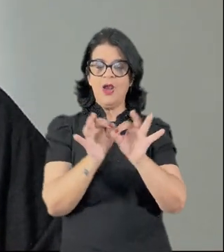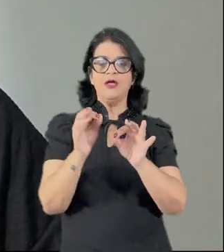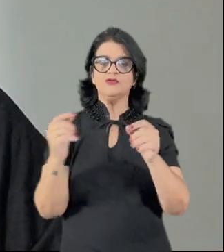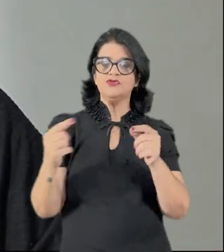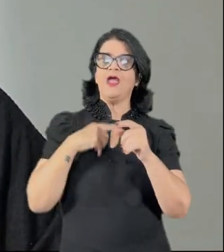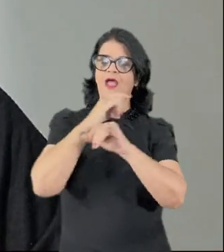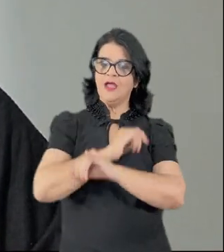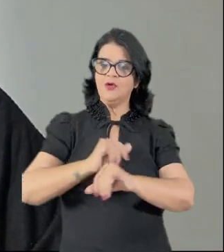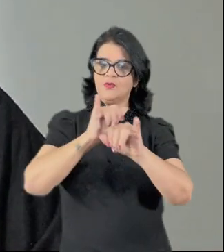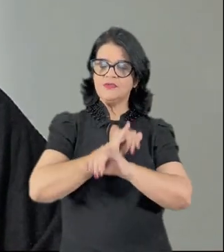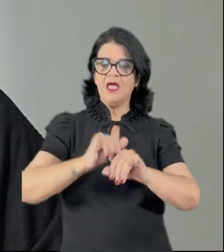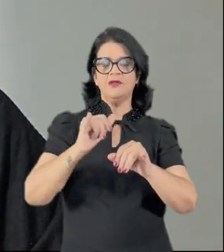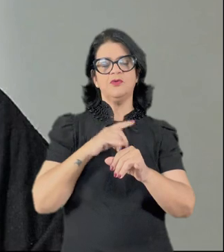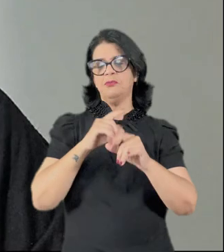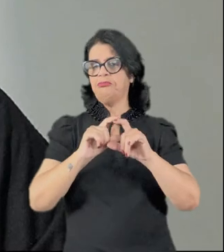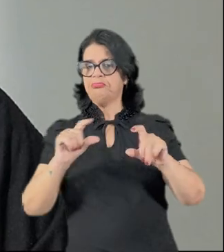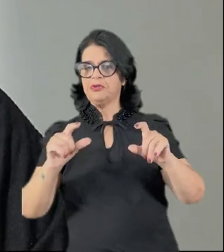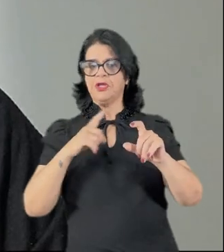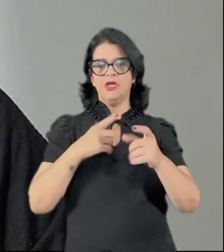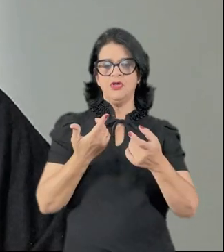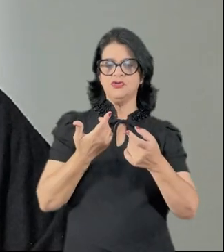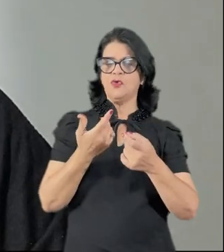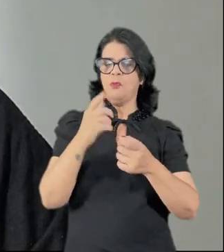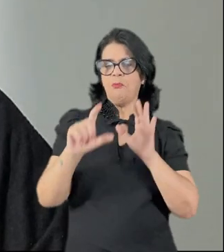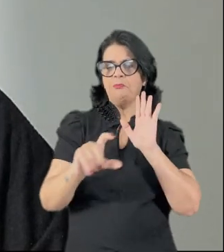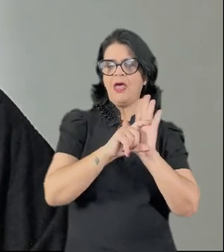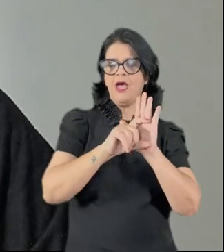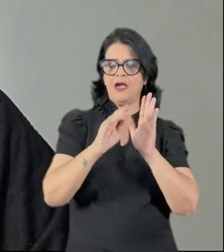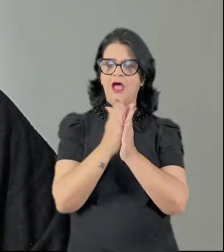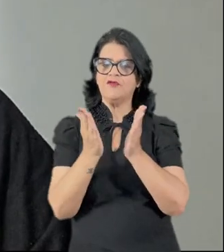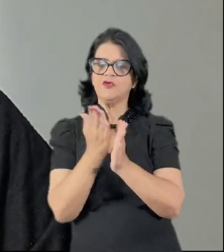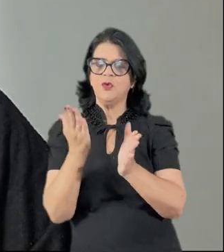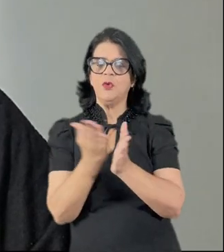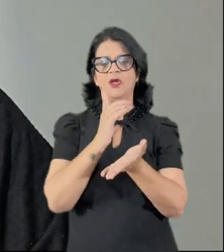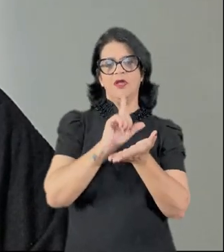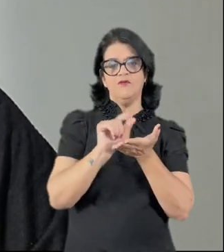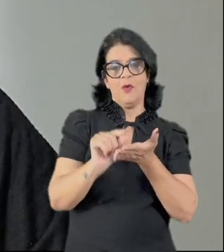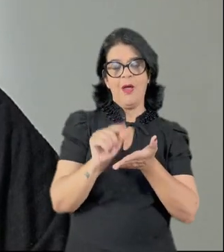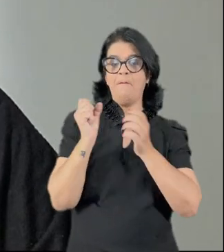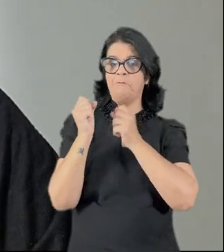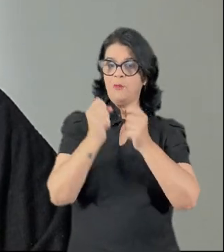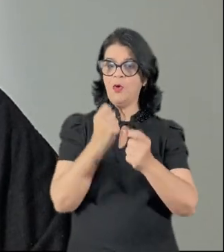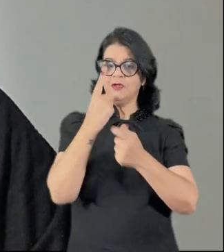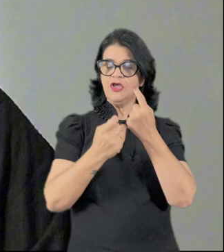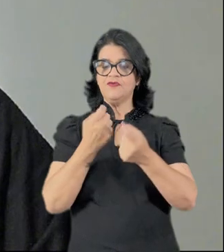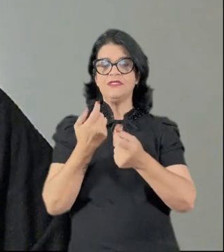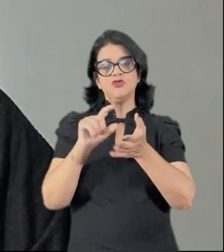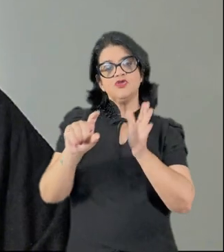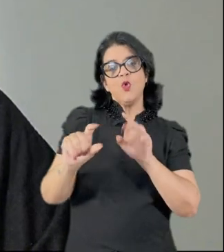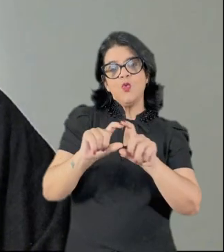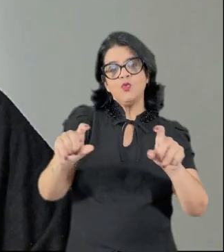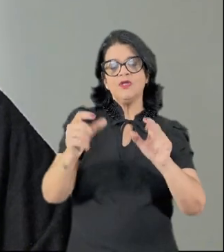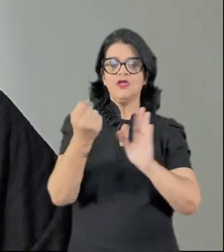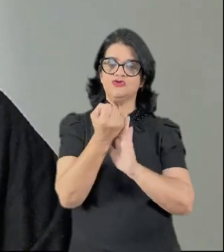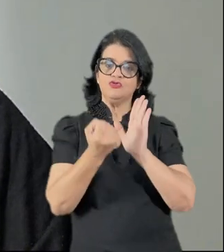longo enunciado um trecho de alguma obra um breve parágrafo de um livro ou um artigo às vezes pode aparecer um de um